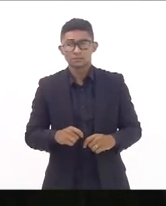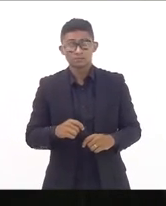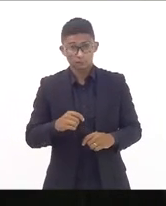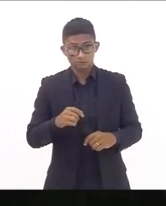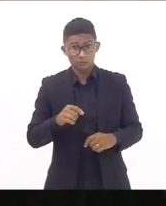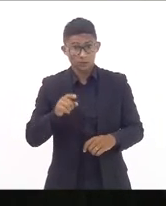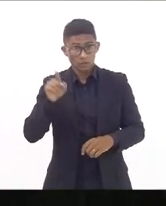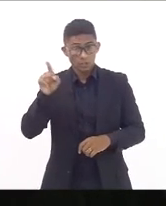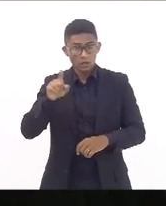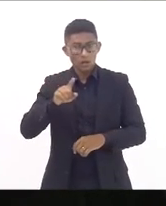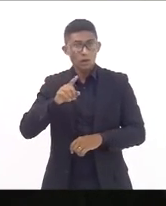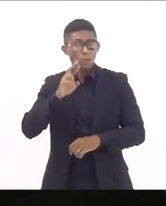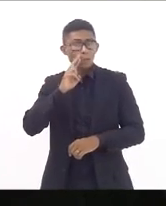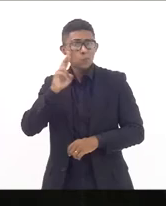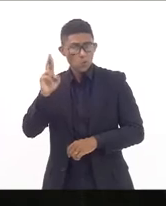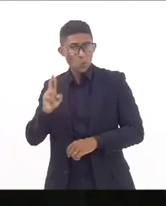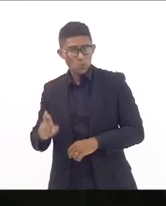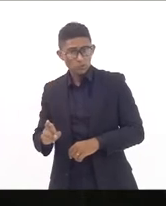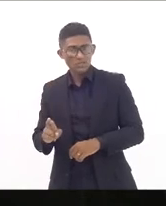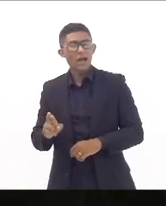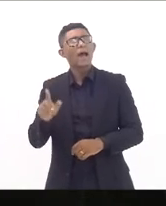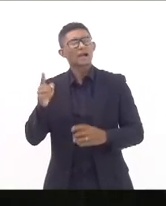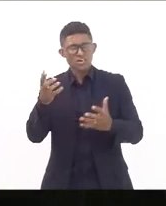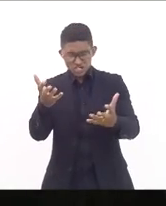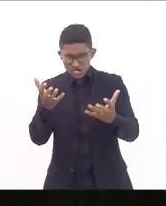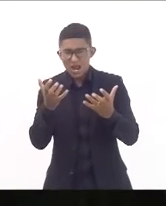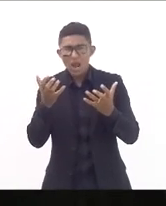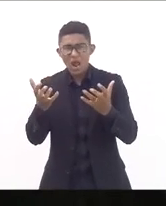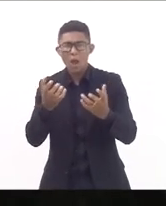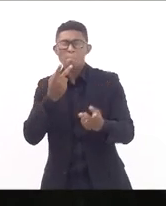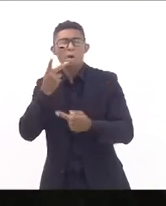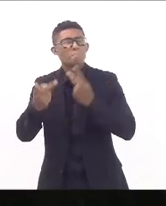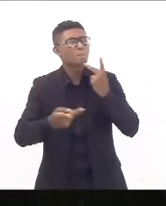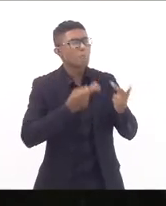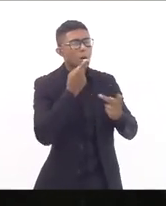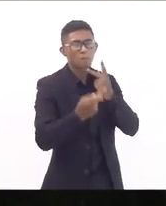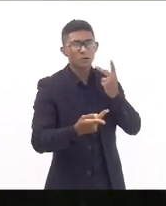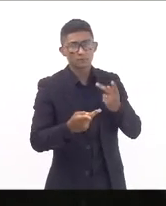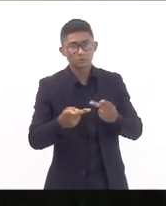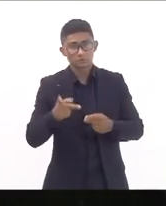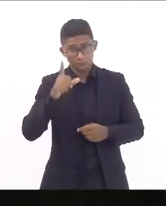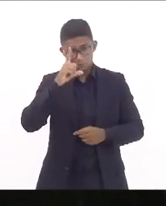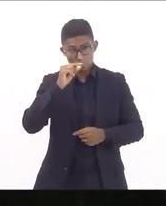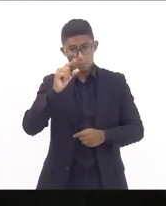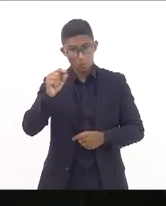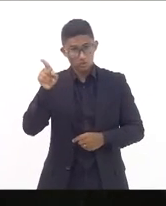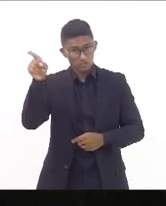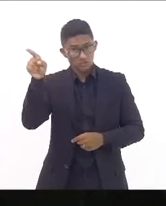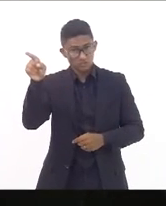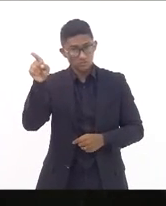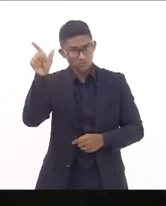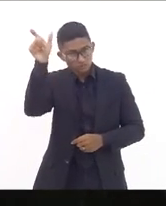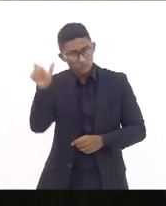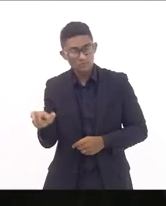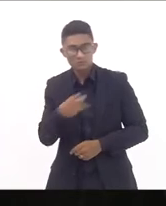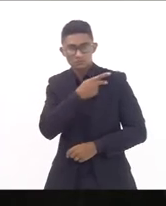Rússia quer falar. A Rússia, leia-se o Putin, né? Porque a Rússia é usada para tudo.